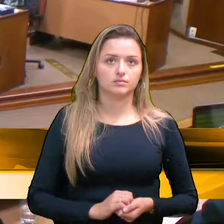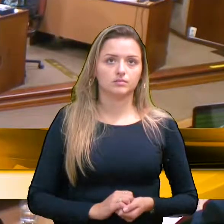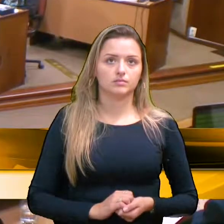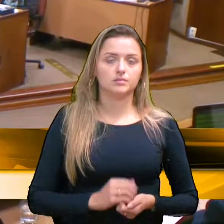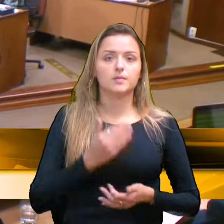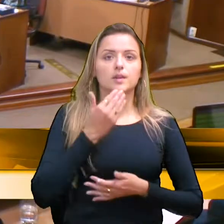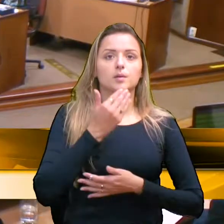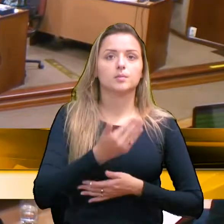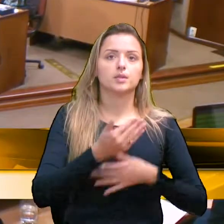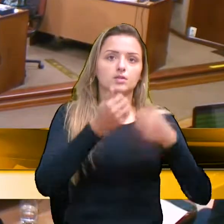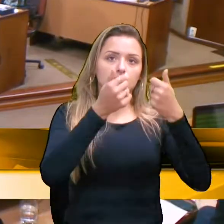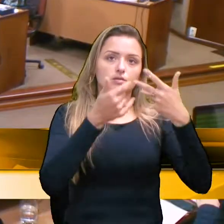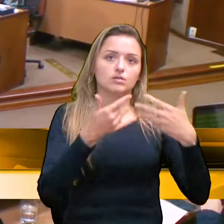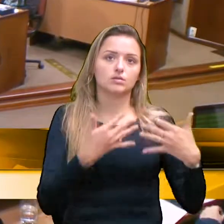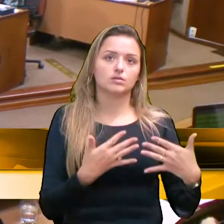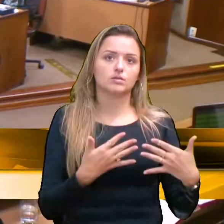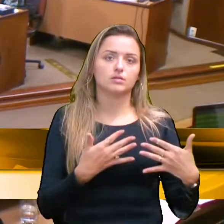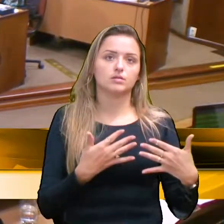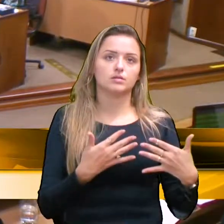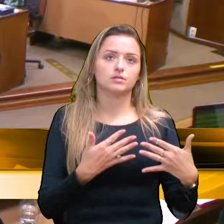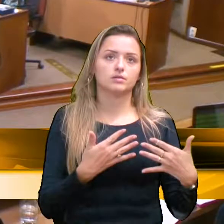Pedido de informações.